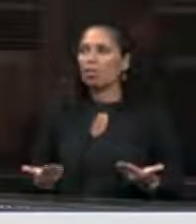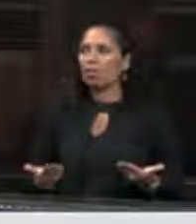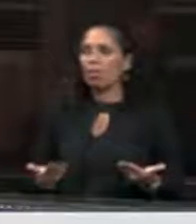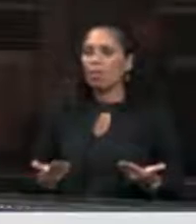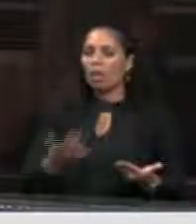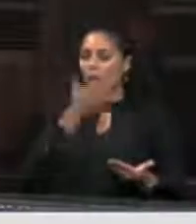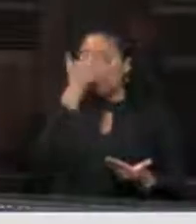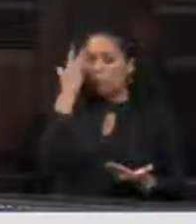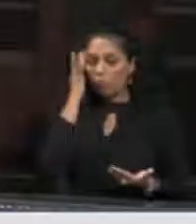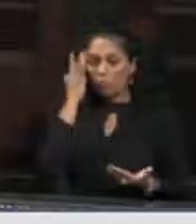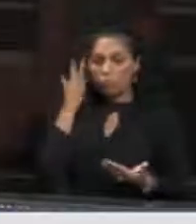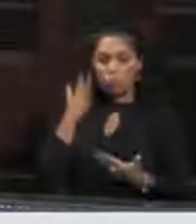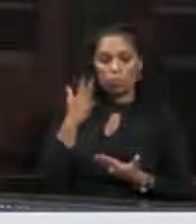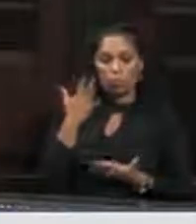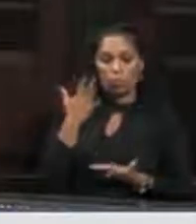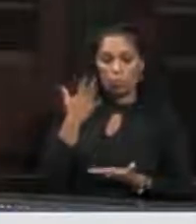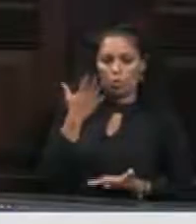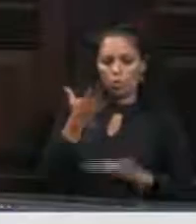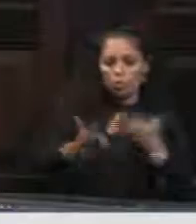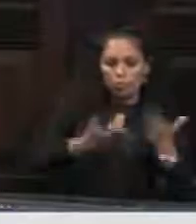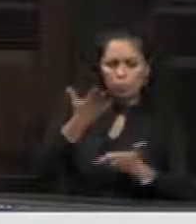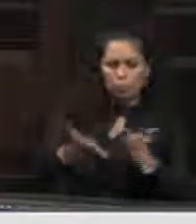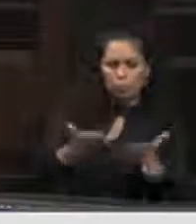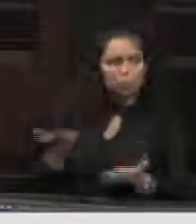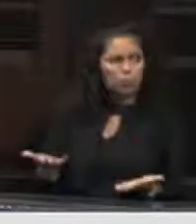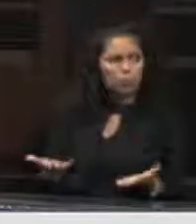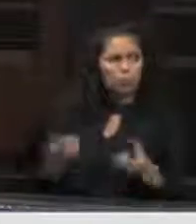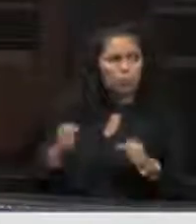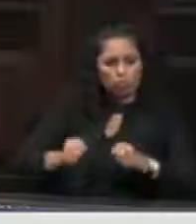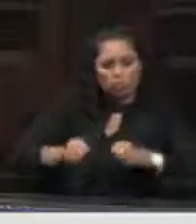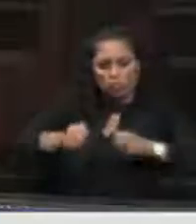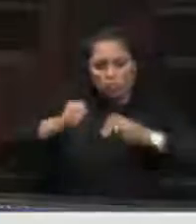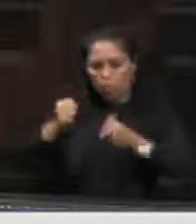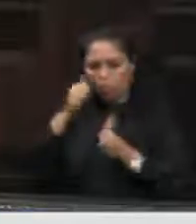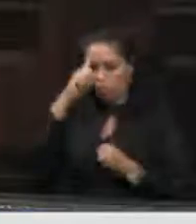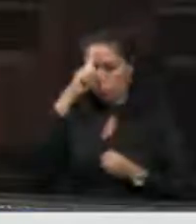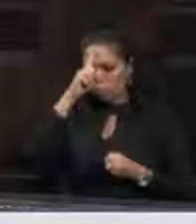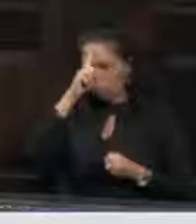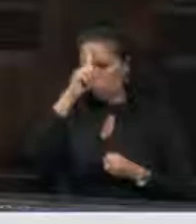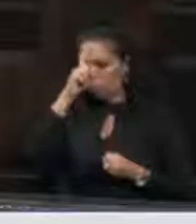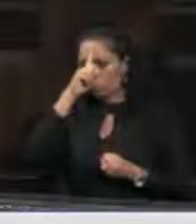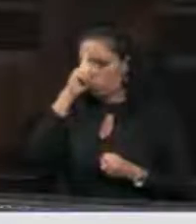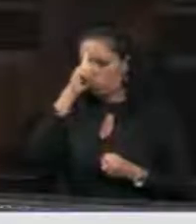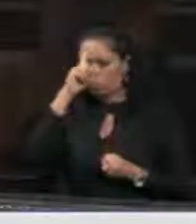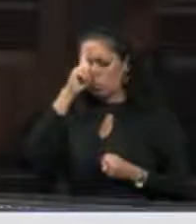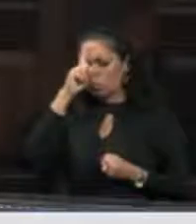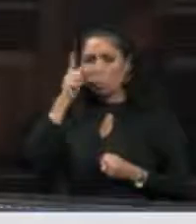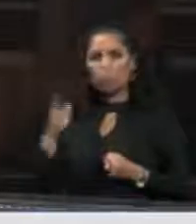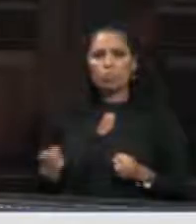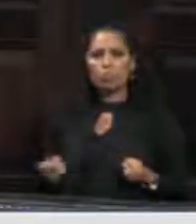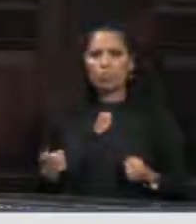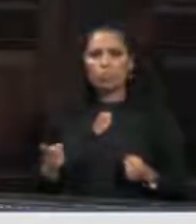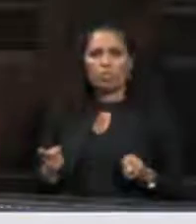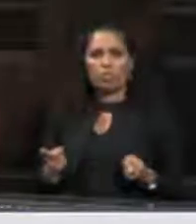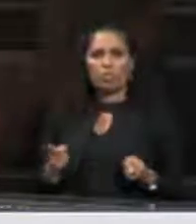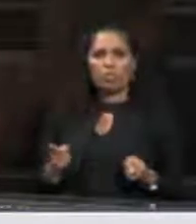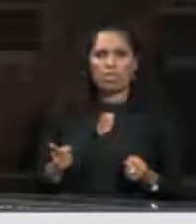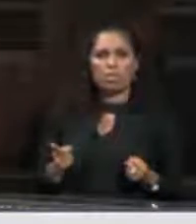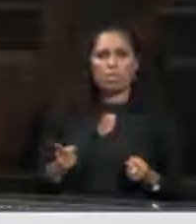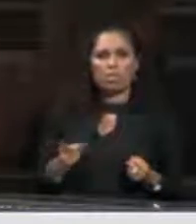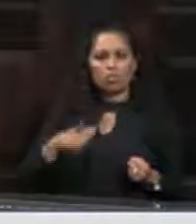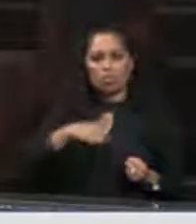trabalhadores, uma mobilização, lutam para se organizarem no sentido de,